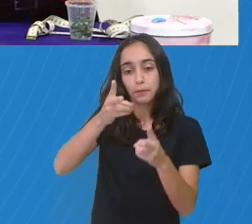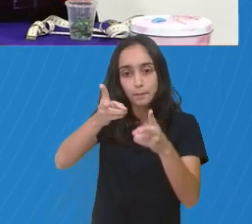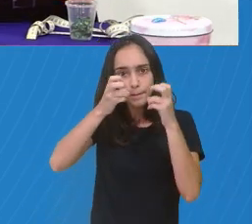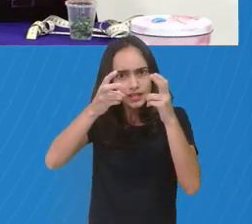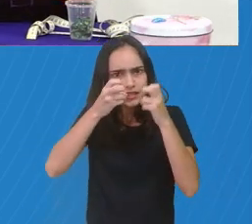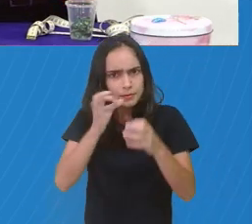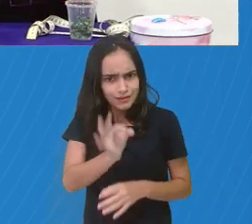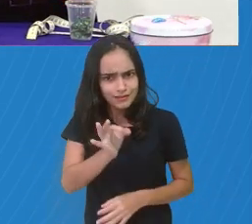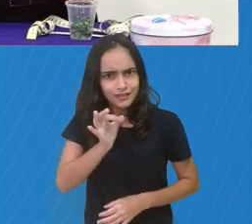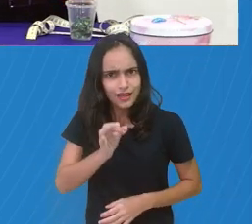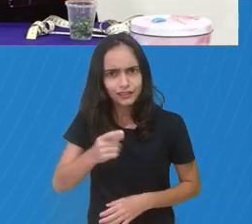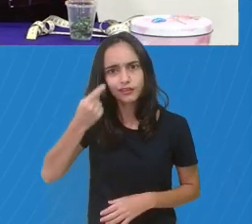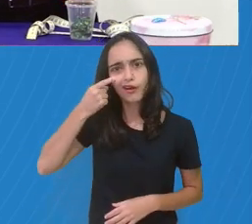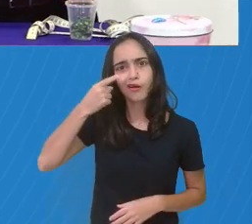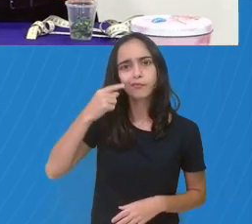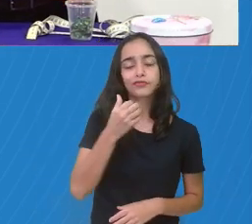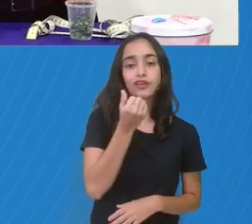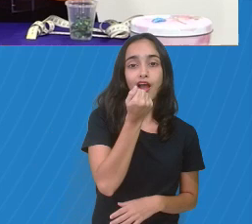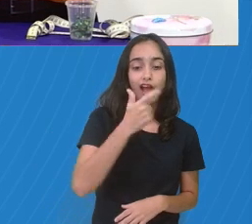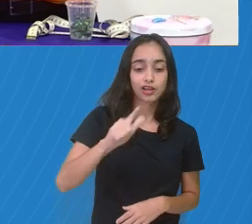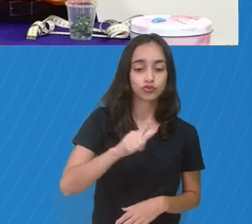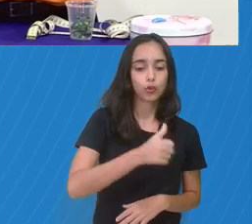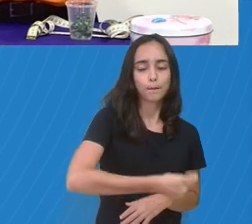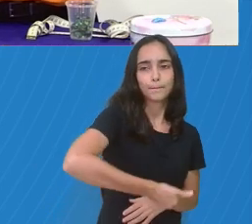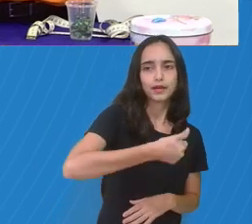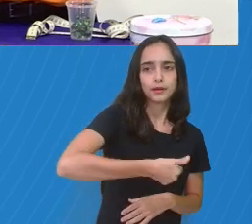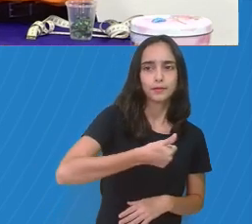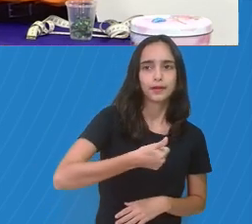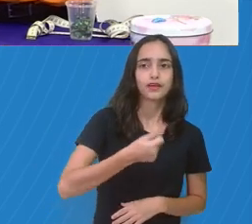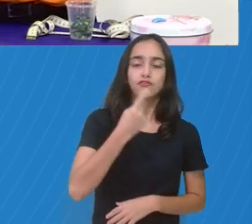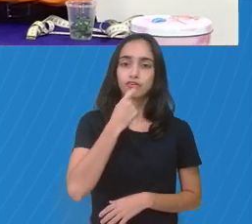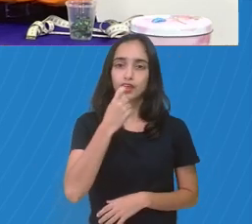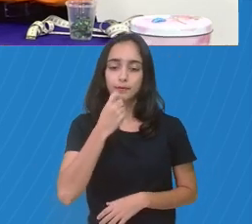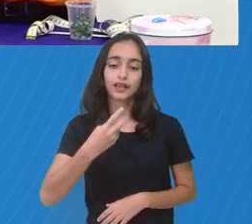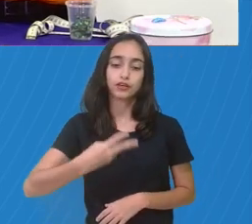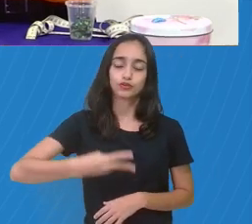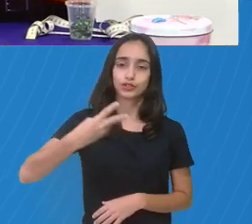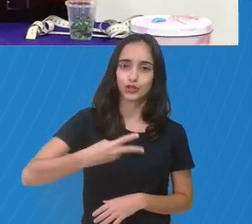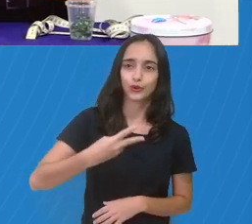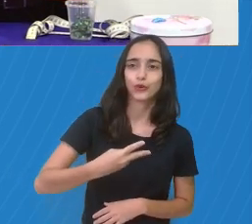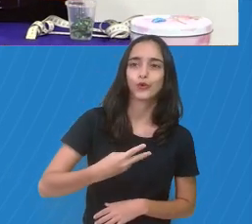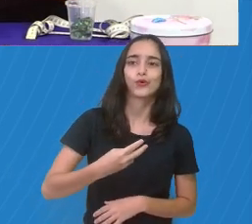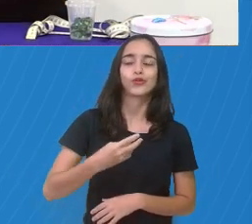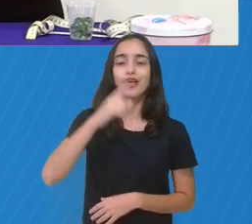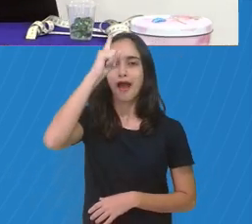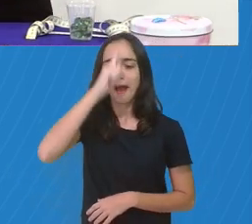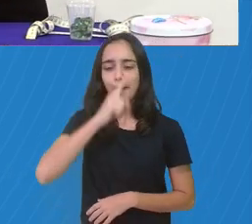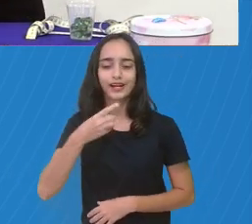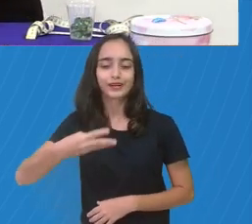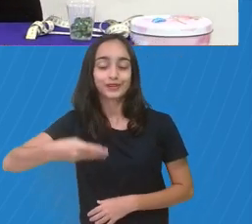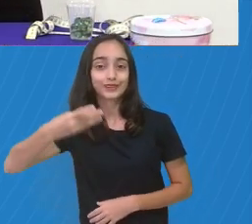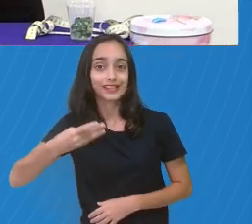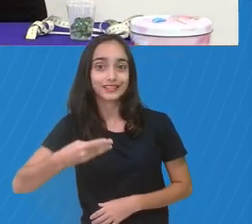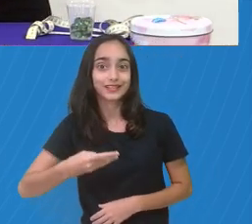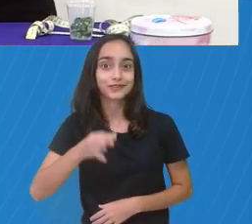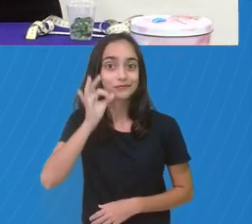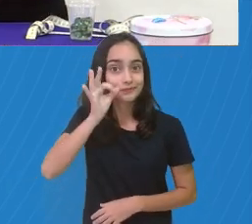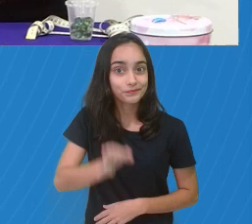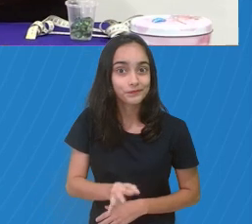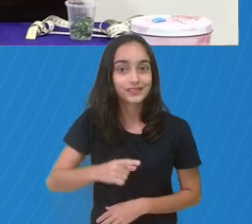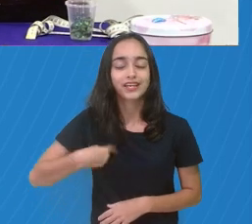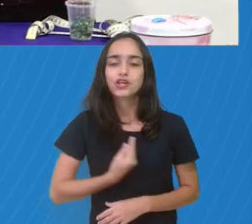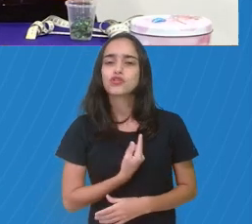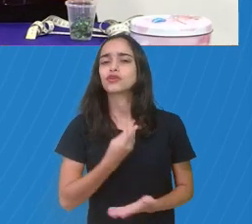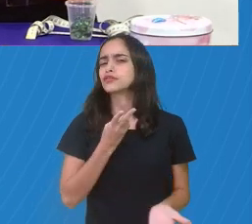O vermelho está em segundo lugar e o amarelo exatamente em terceiro lugar. E a gente vê muito